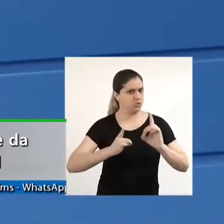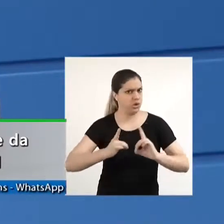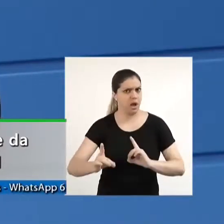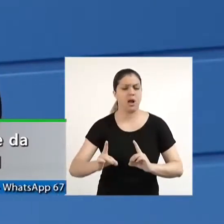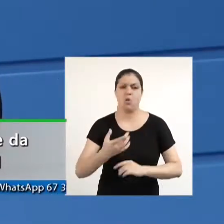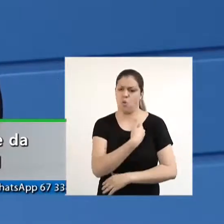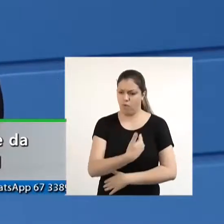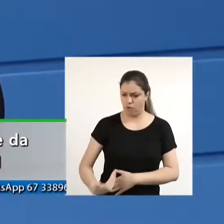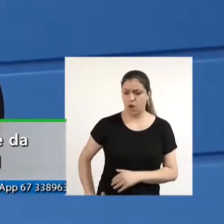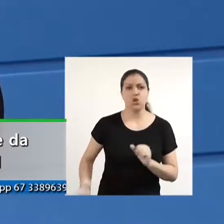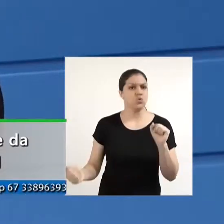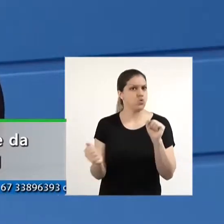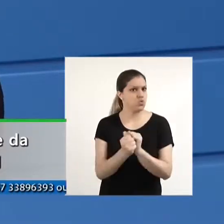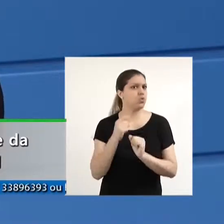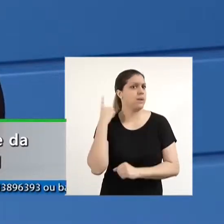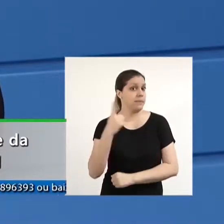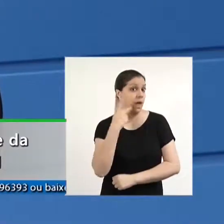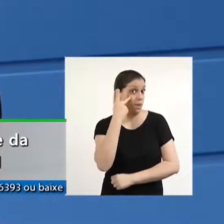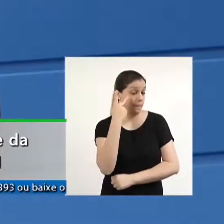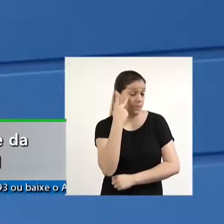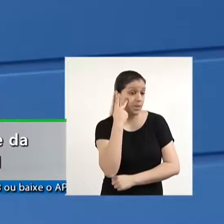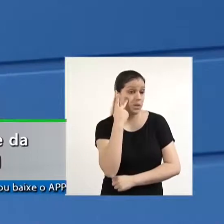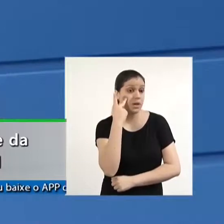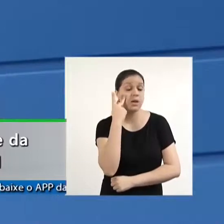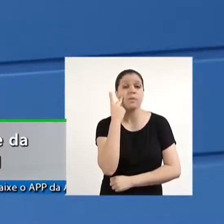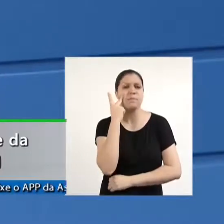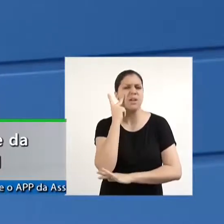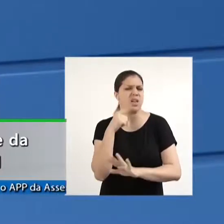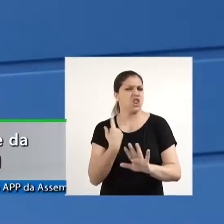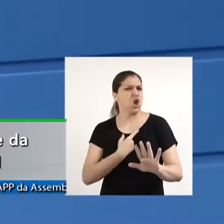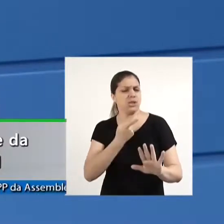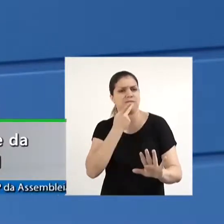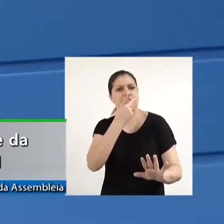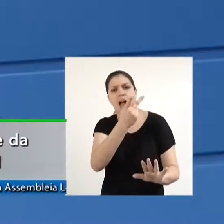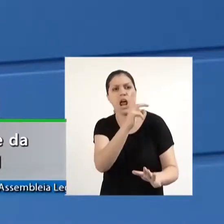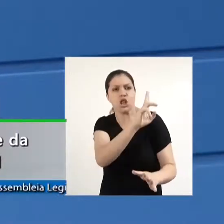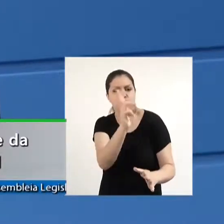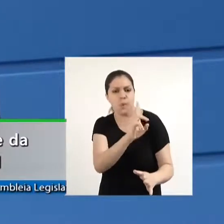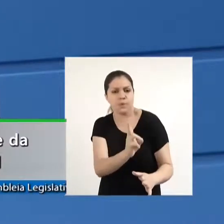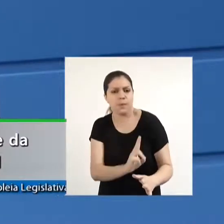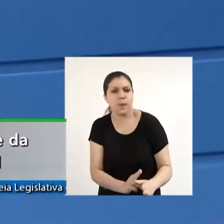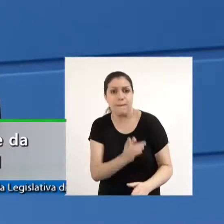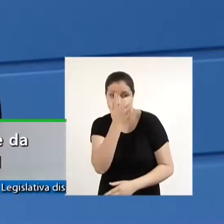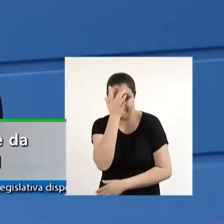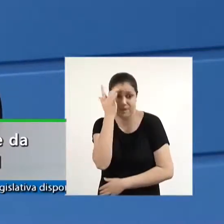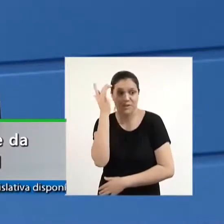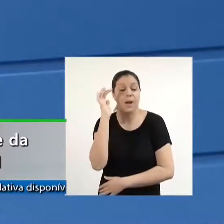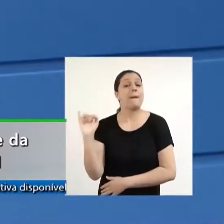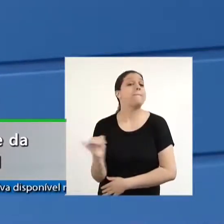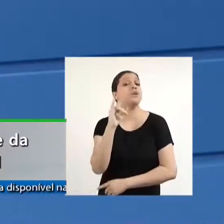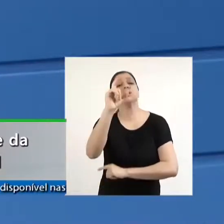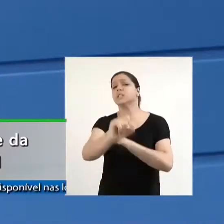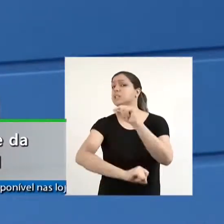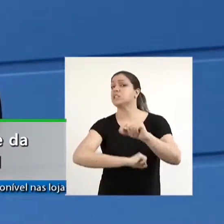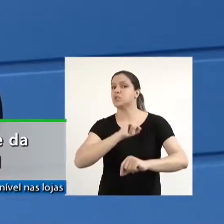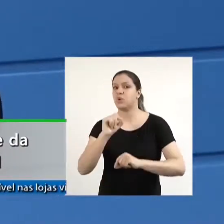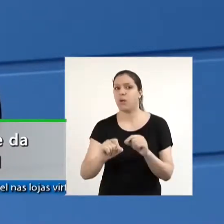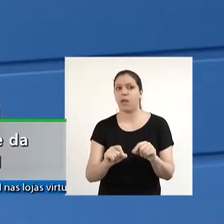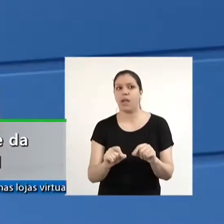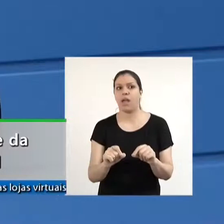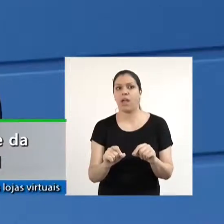Pedro Kemp. E quando a gente fala e cita nomes, deputado Paulo Corrêa, é importante dizer isso, é